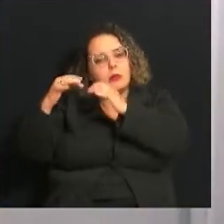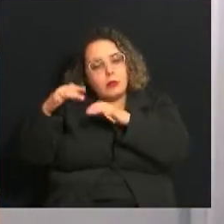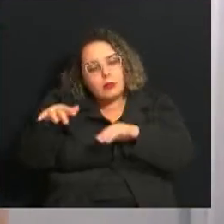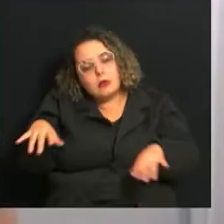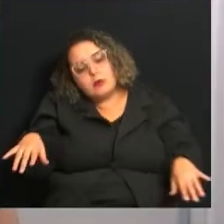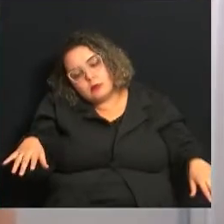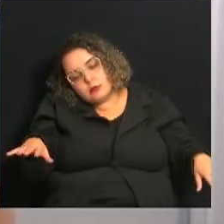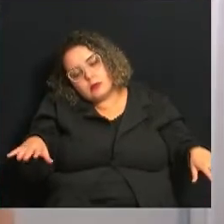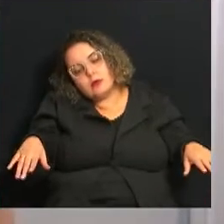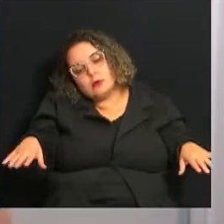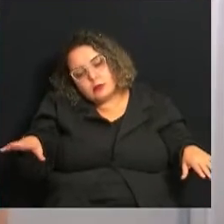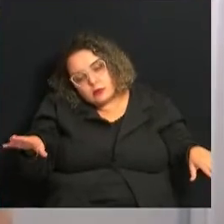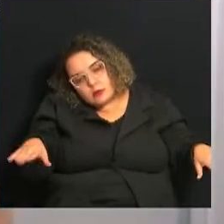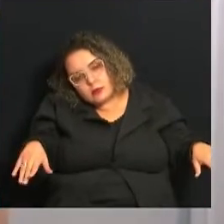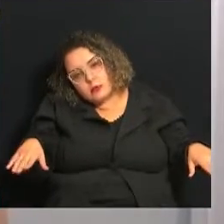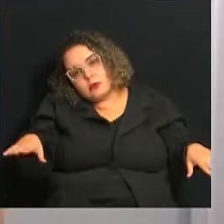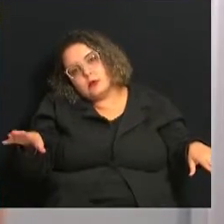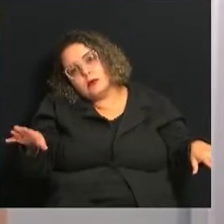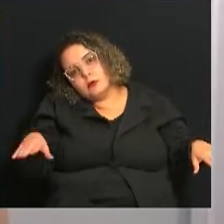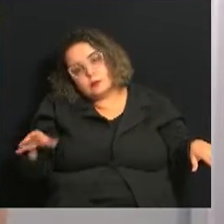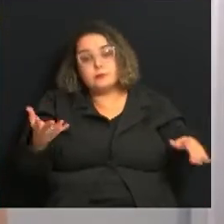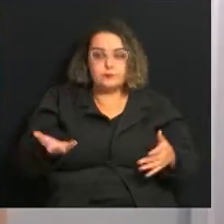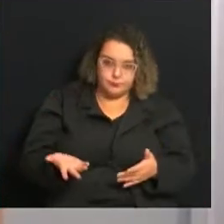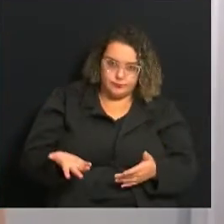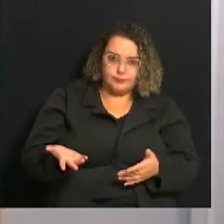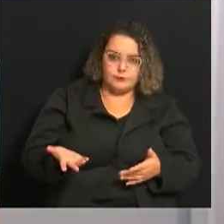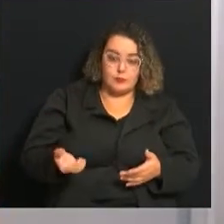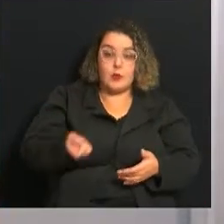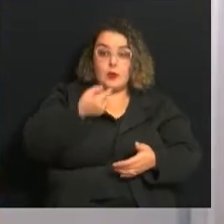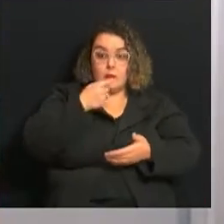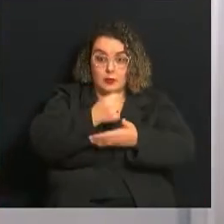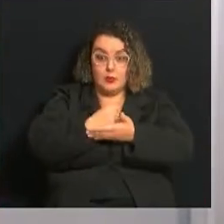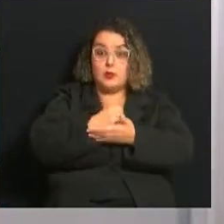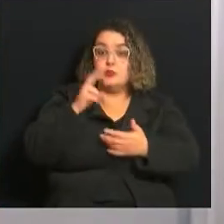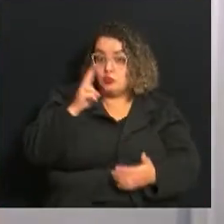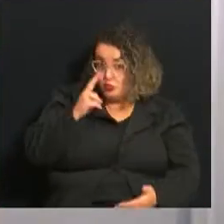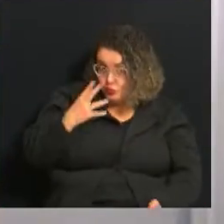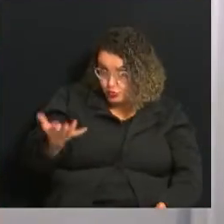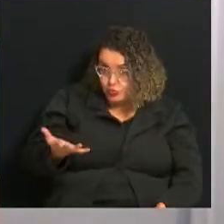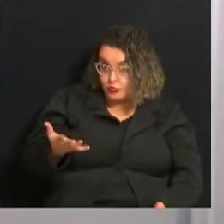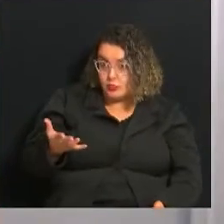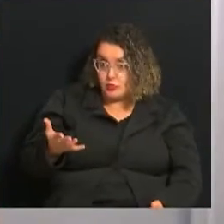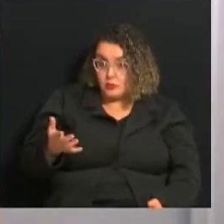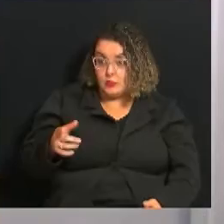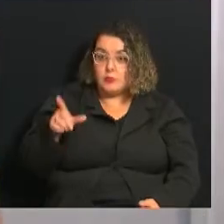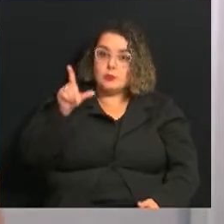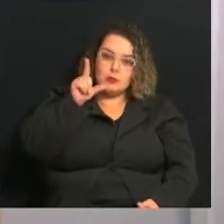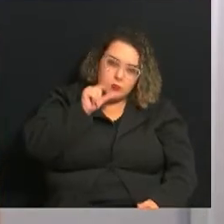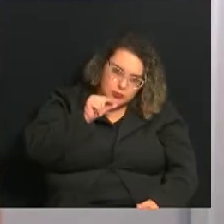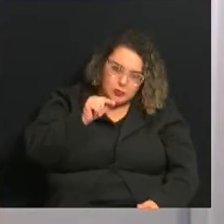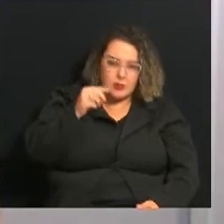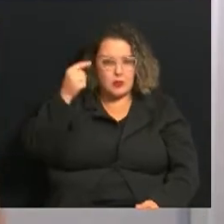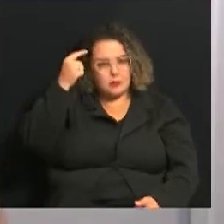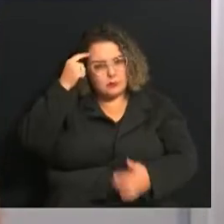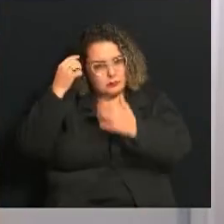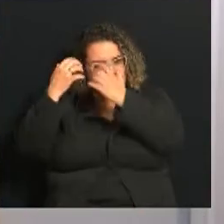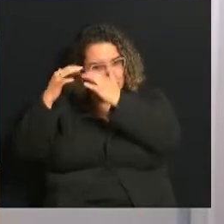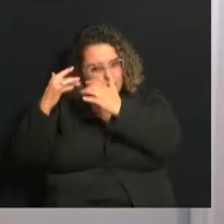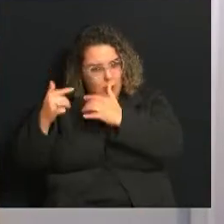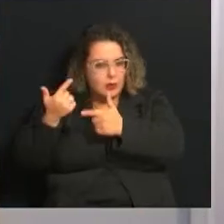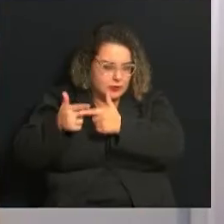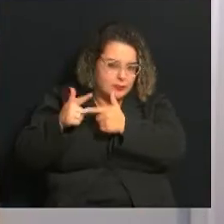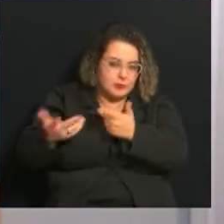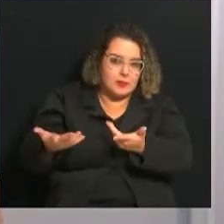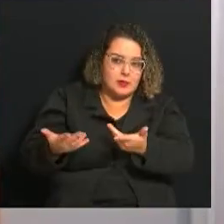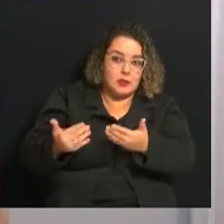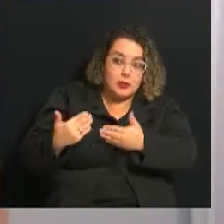voo também. A gente entrou com as medicações, né, de emergência para diminuir o edema cerebral e tudo mais, e agora ela está em